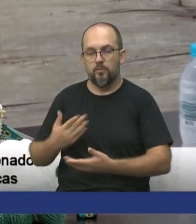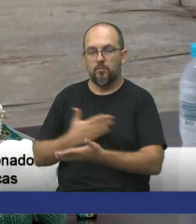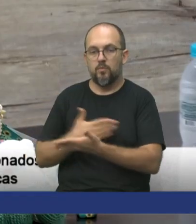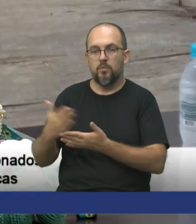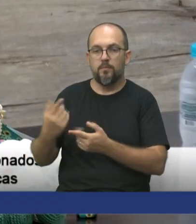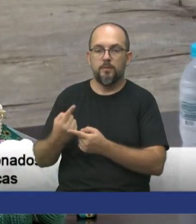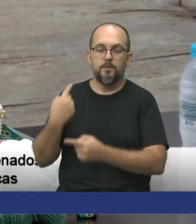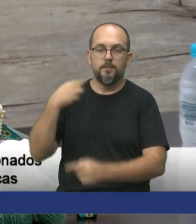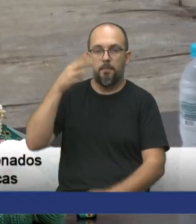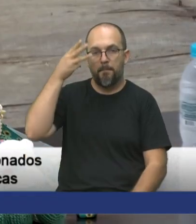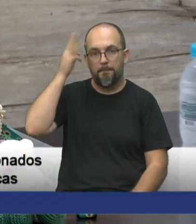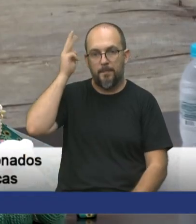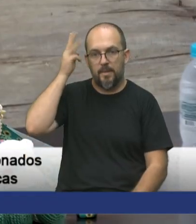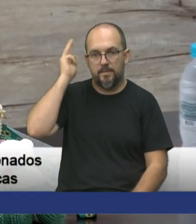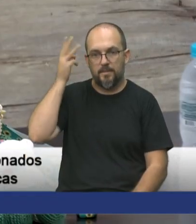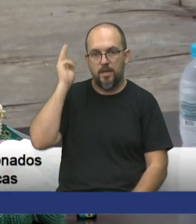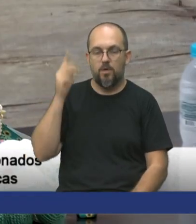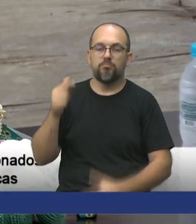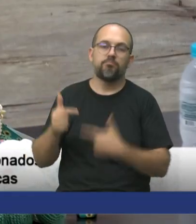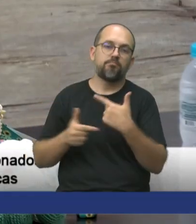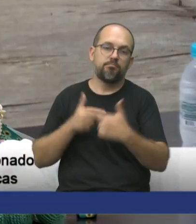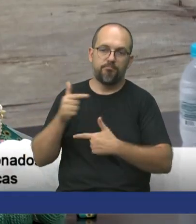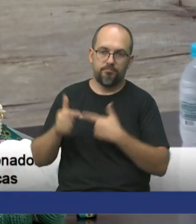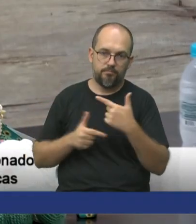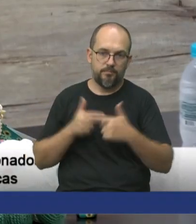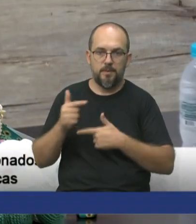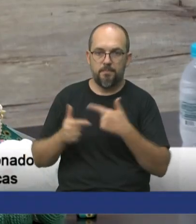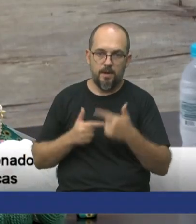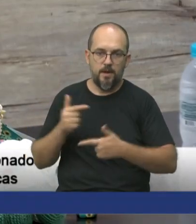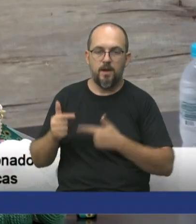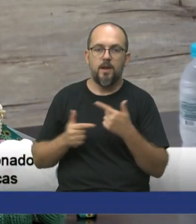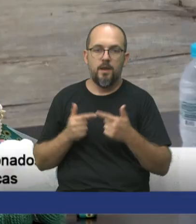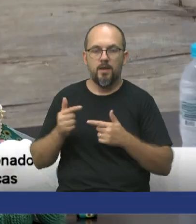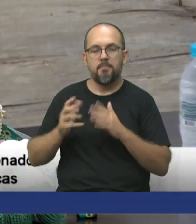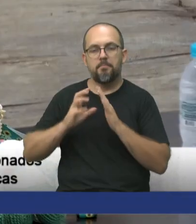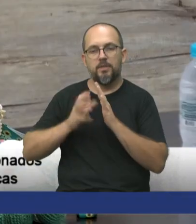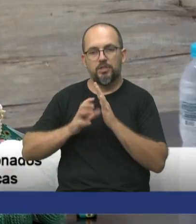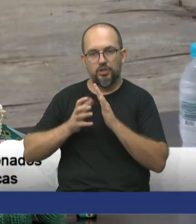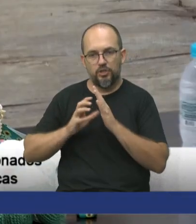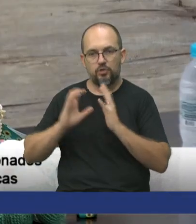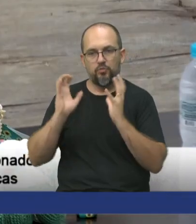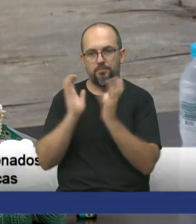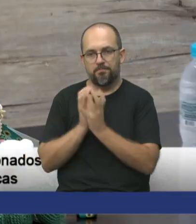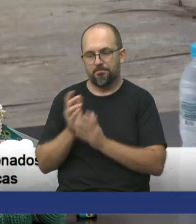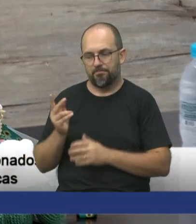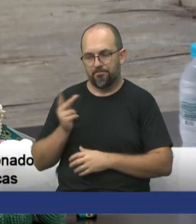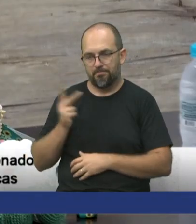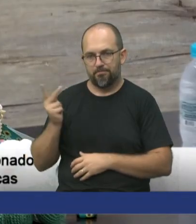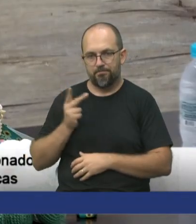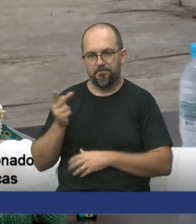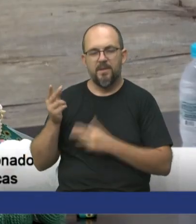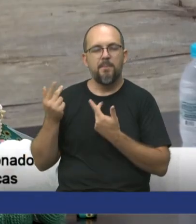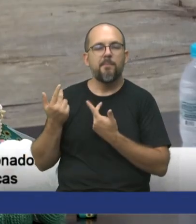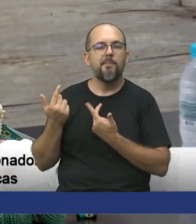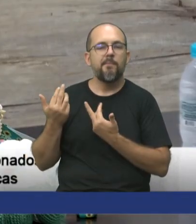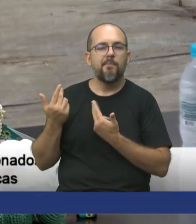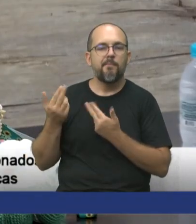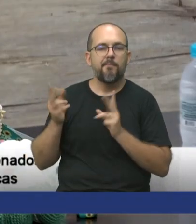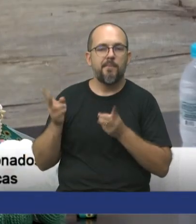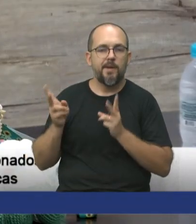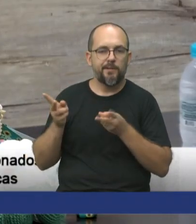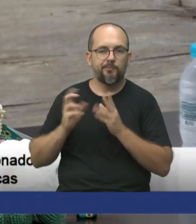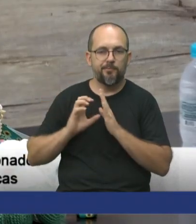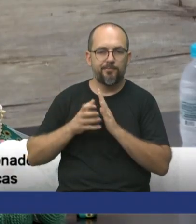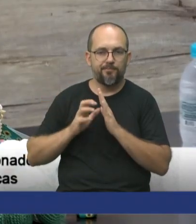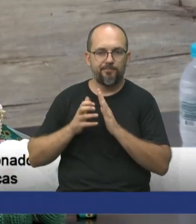gente trabalha basicamente no nosso partido também, né, que nós somos do mesmo partido, e